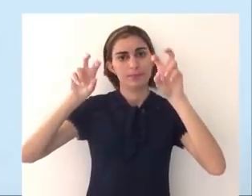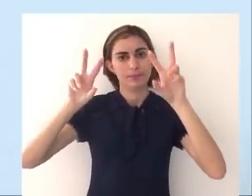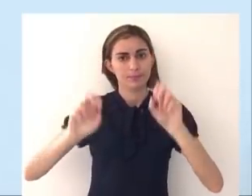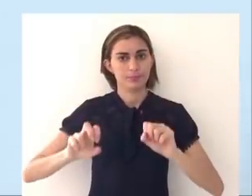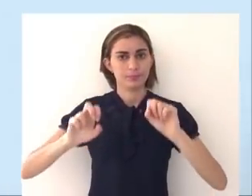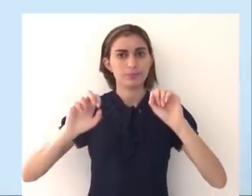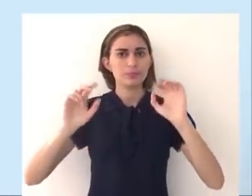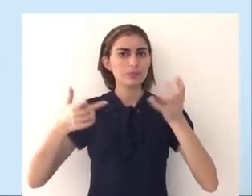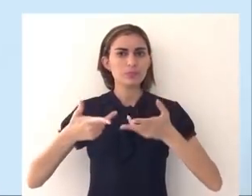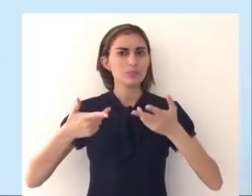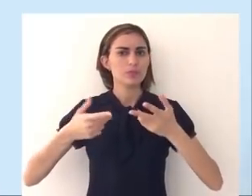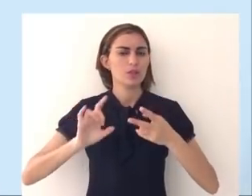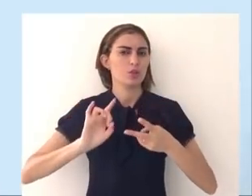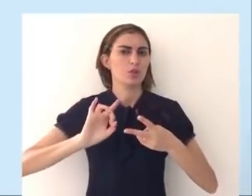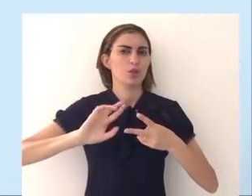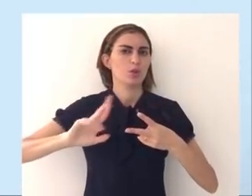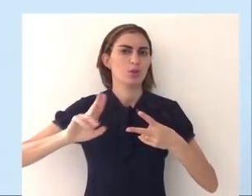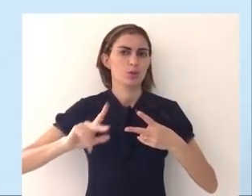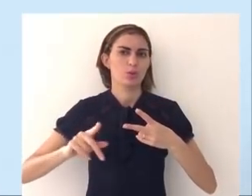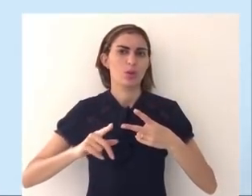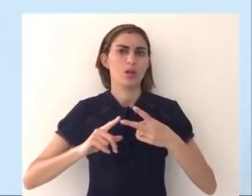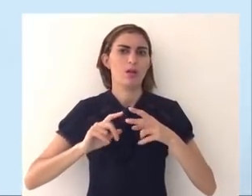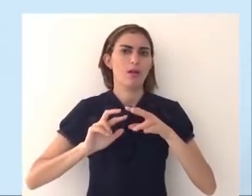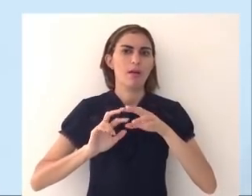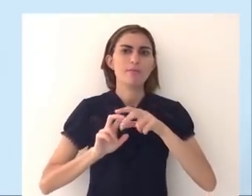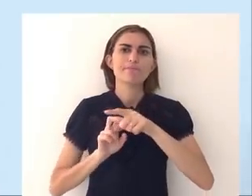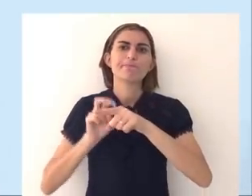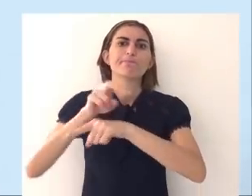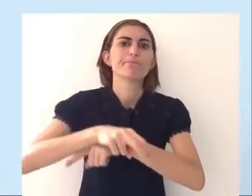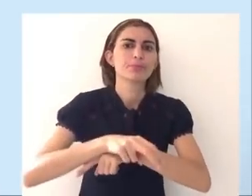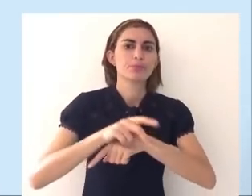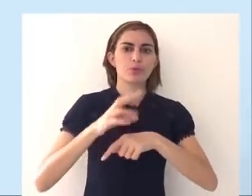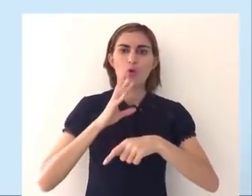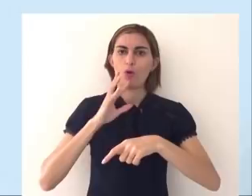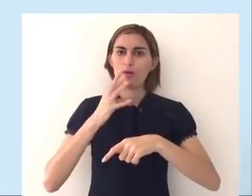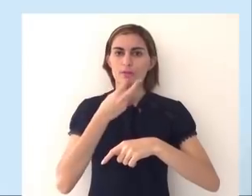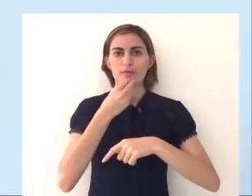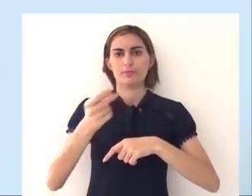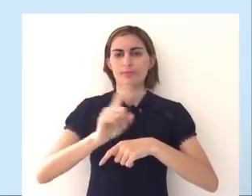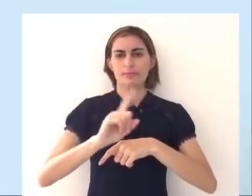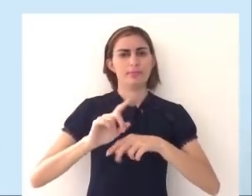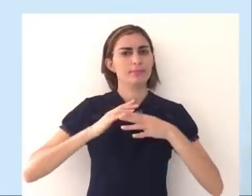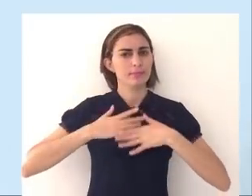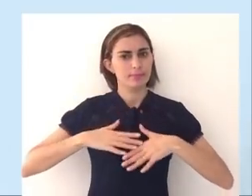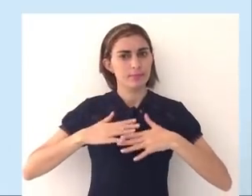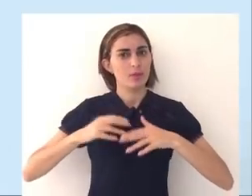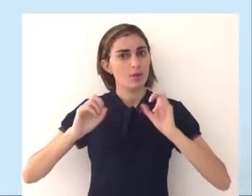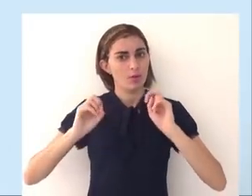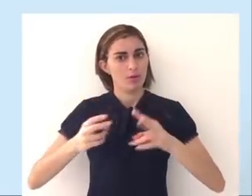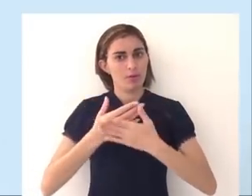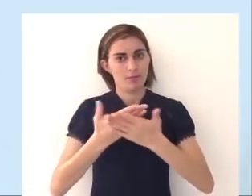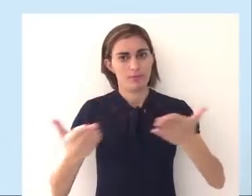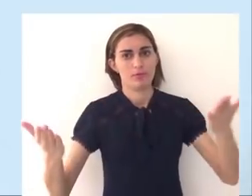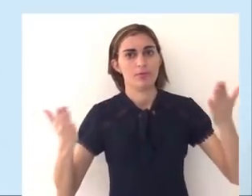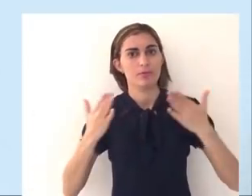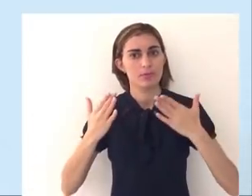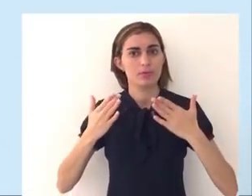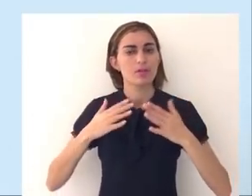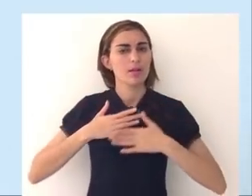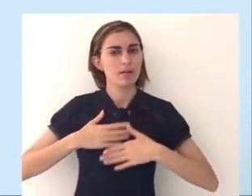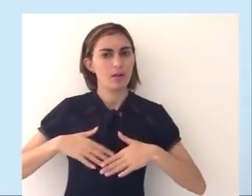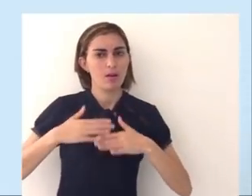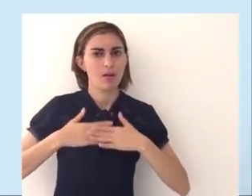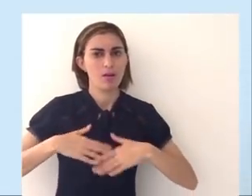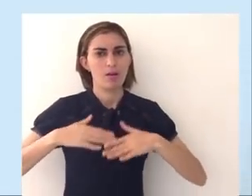sobre não saltar os degraus do conhecimento, por assim dizer. É o quê? É você ir